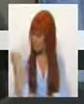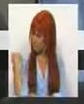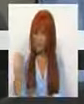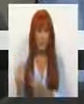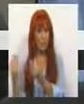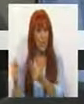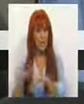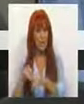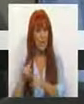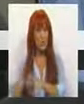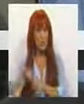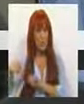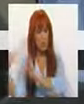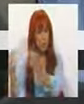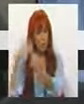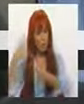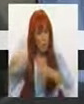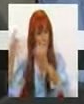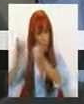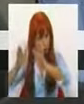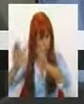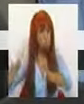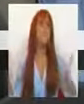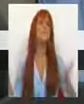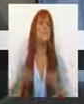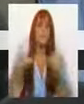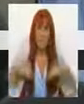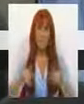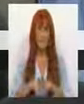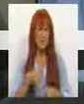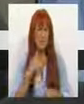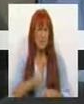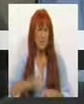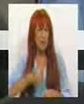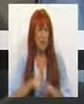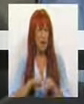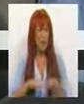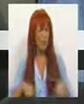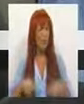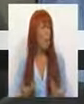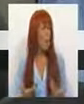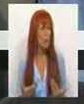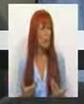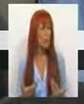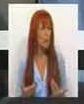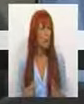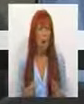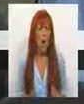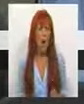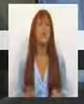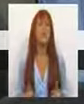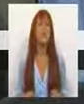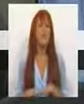e que foi feito esse tal período de discussão pública. Mas não percebemos muito bem em que fase efetivamente é que se